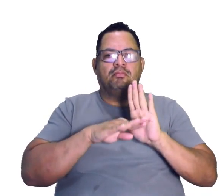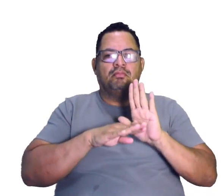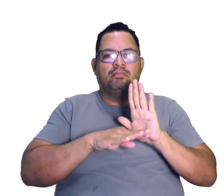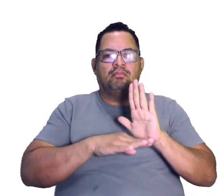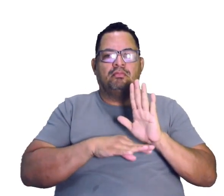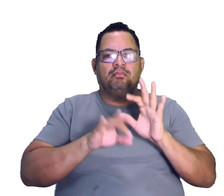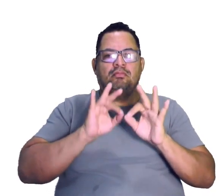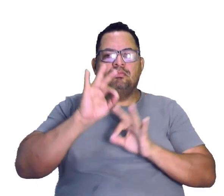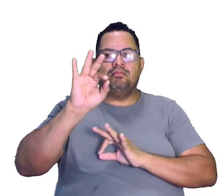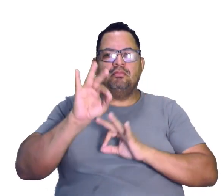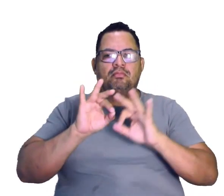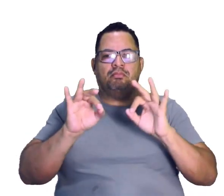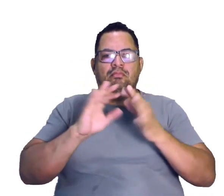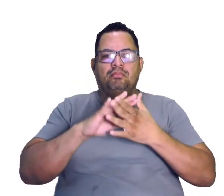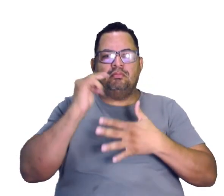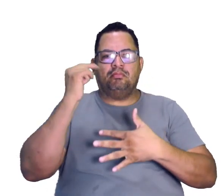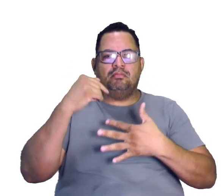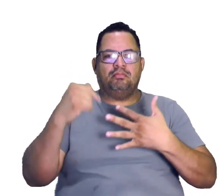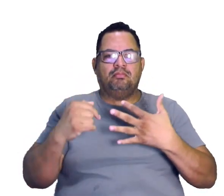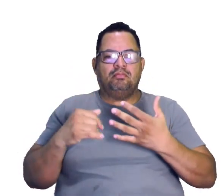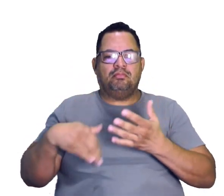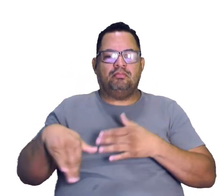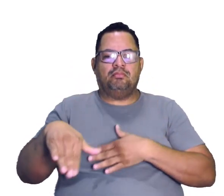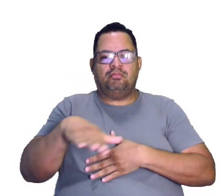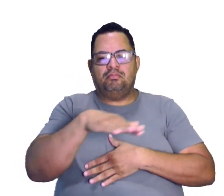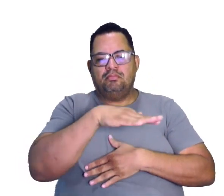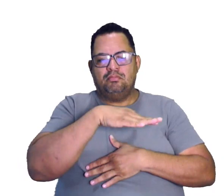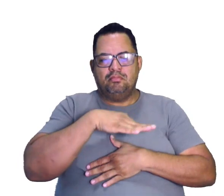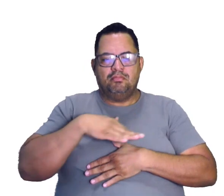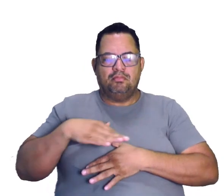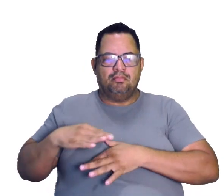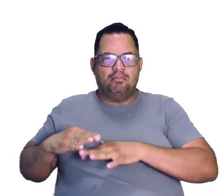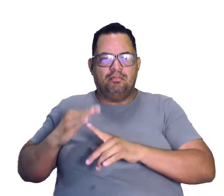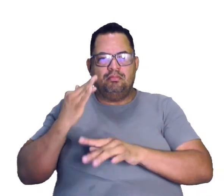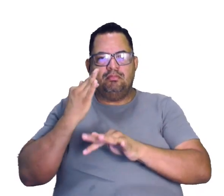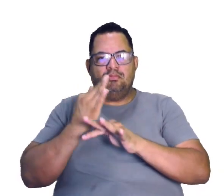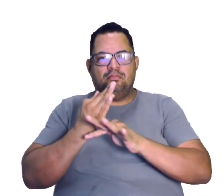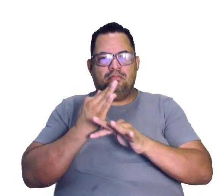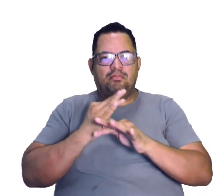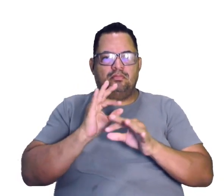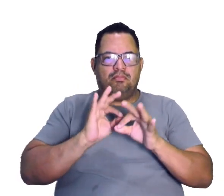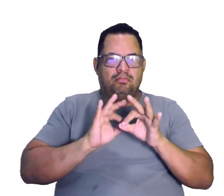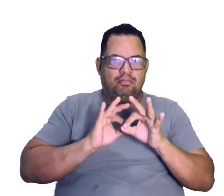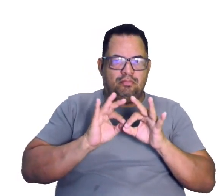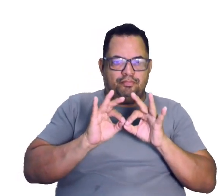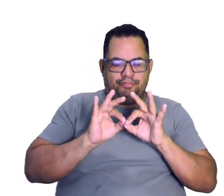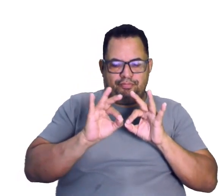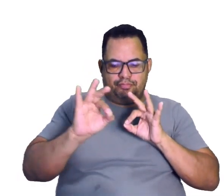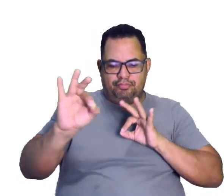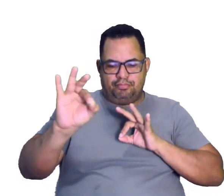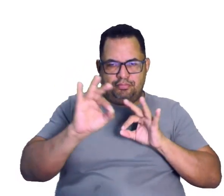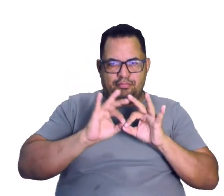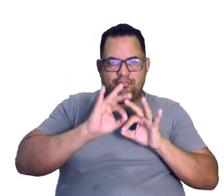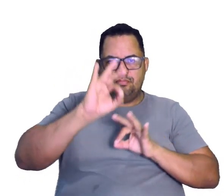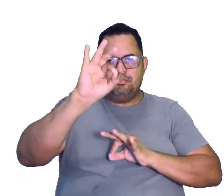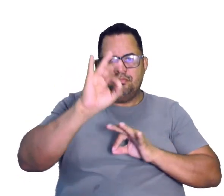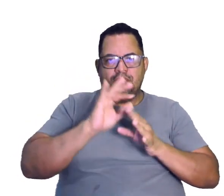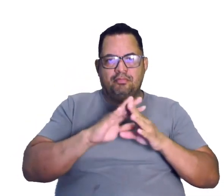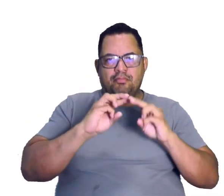e que descrevem aspectos no mundo físico, como comprimento,